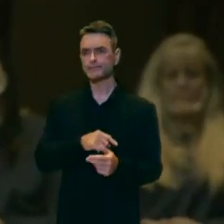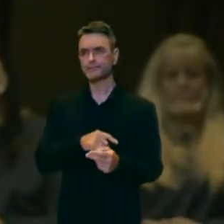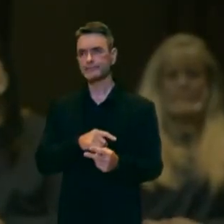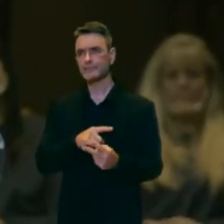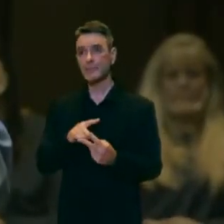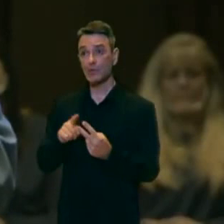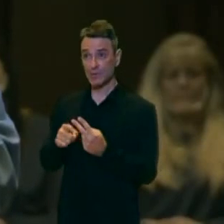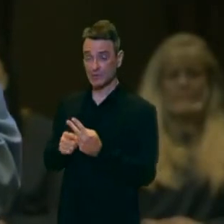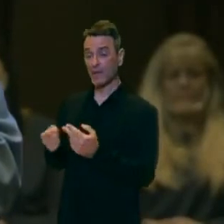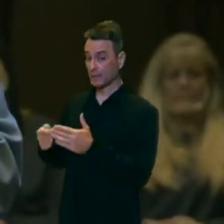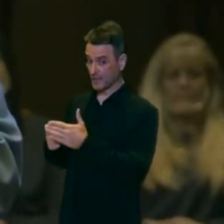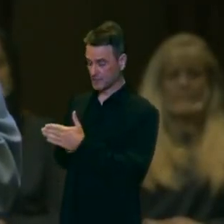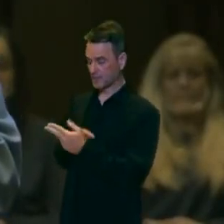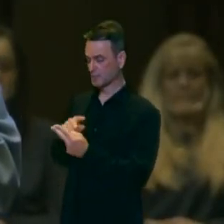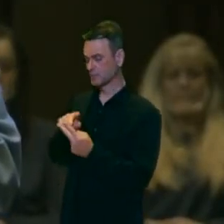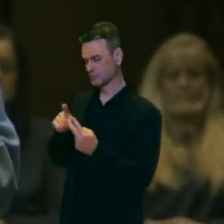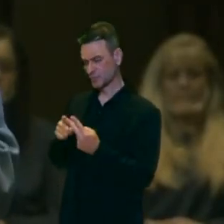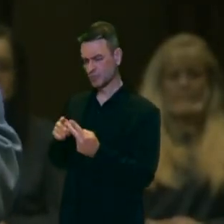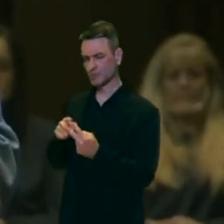pelas quais